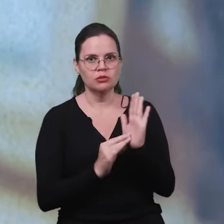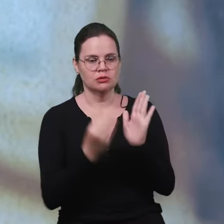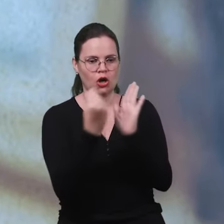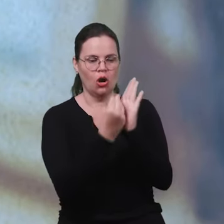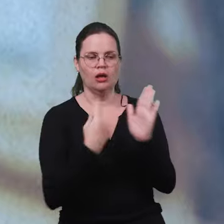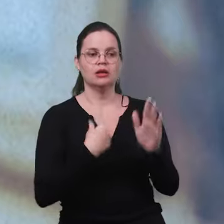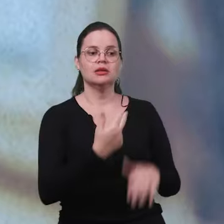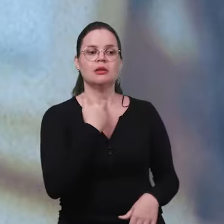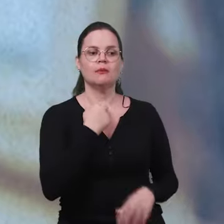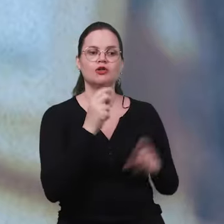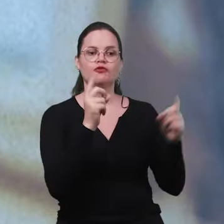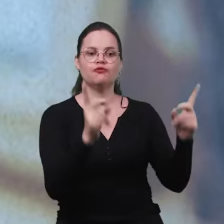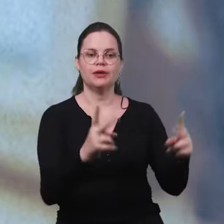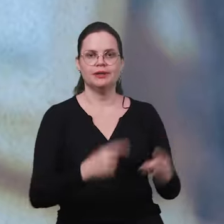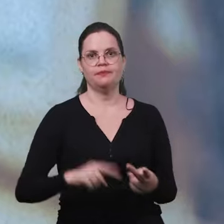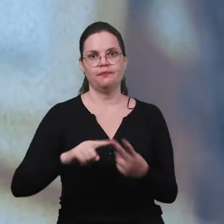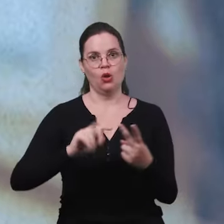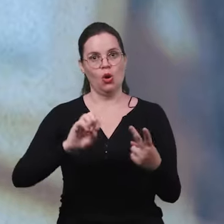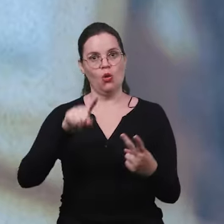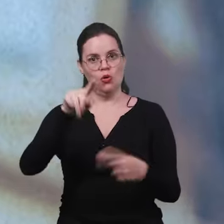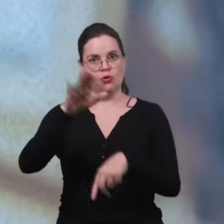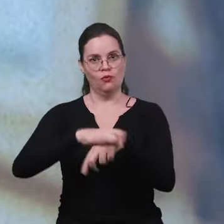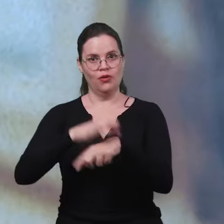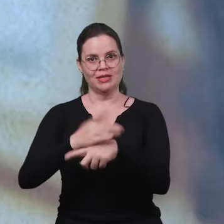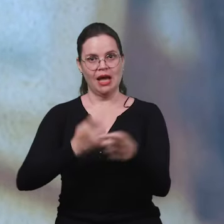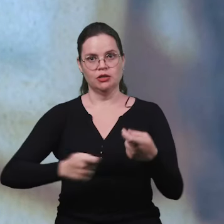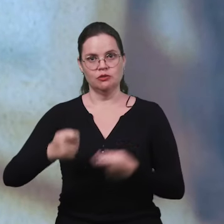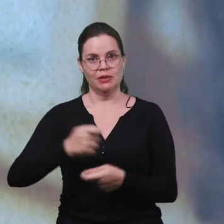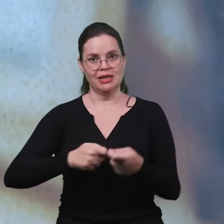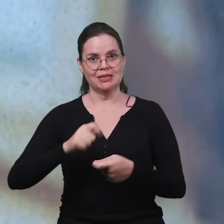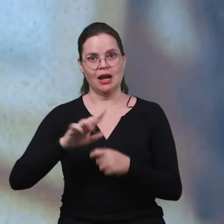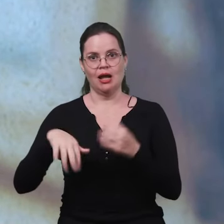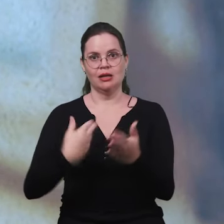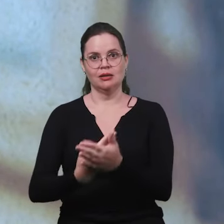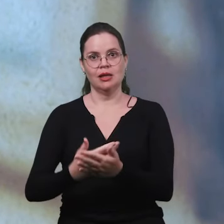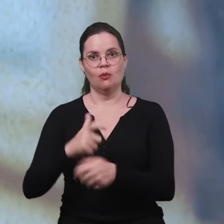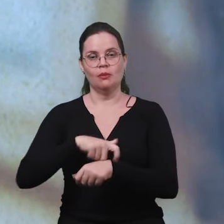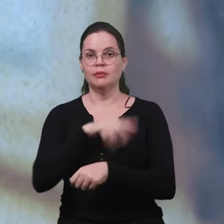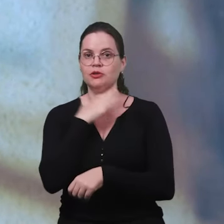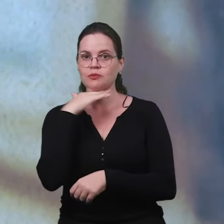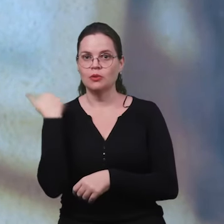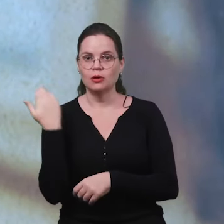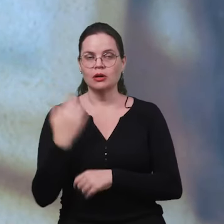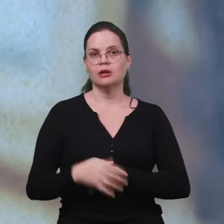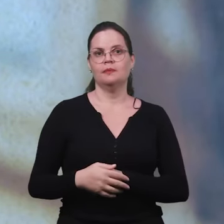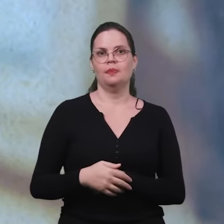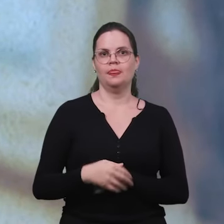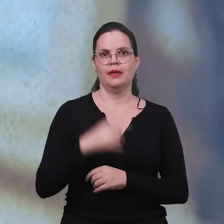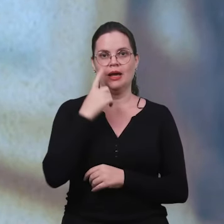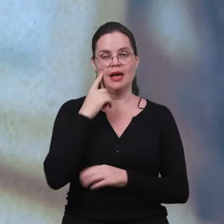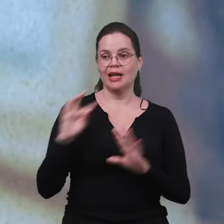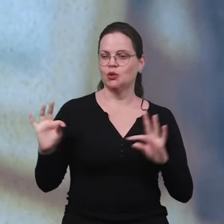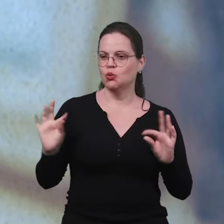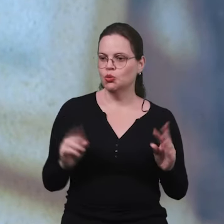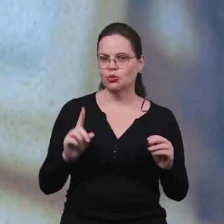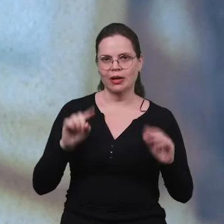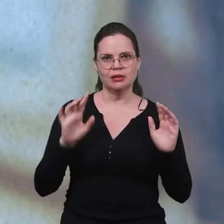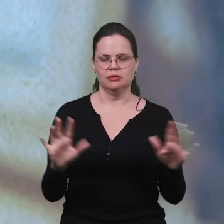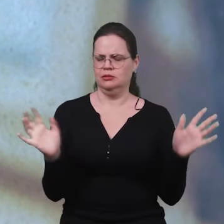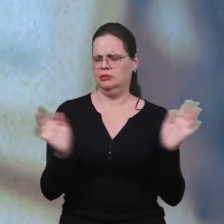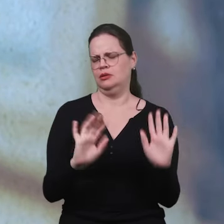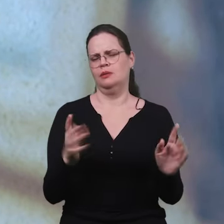o imóvel ou que você fique na administração até o fim da sua vida daquele imóvel, né? Então, mas isso vai se aplicar em todos? Não. Porque